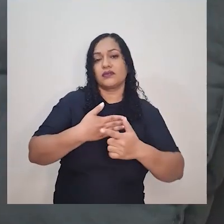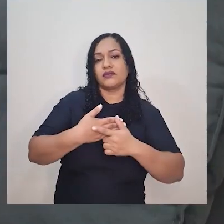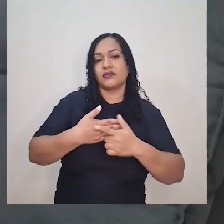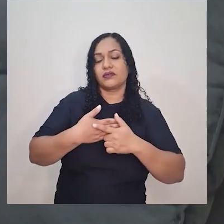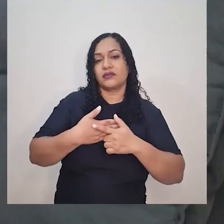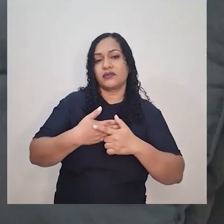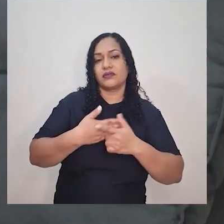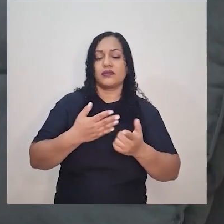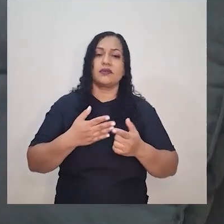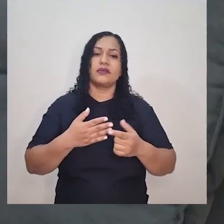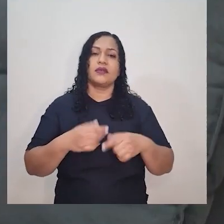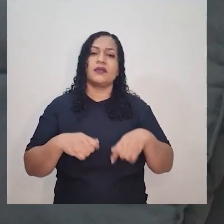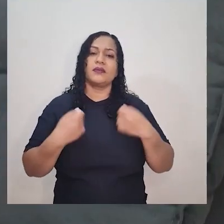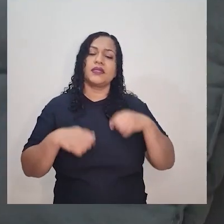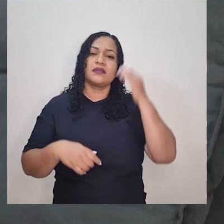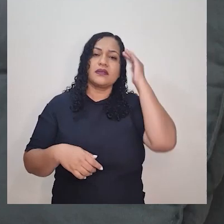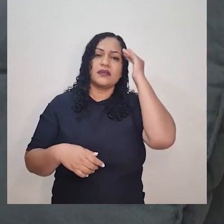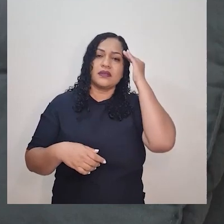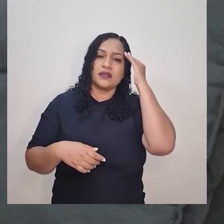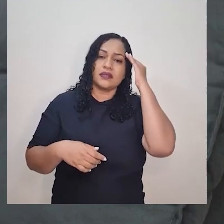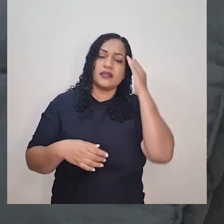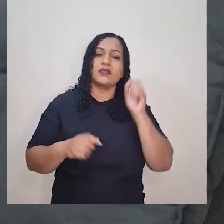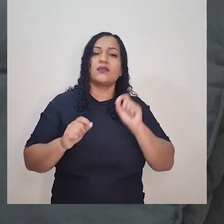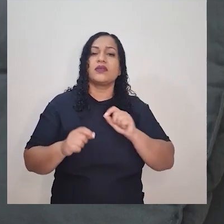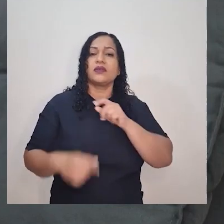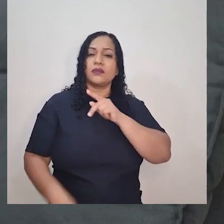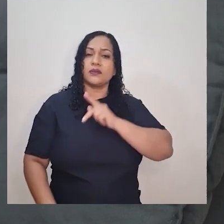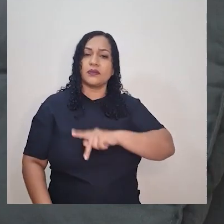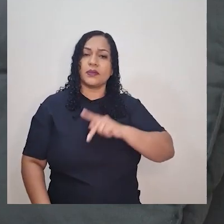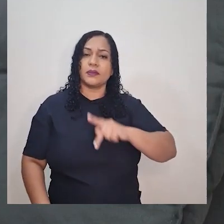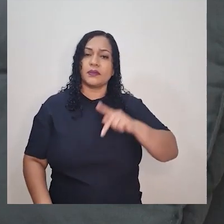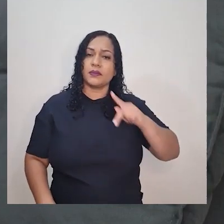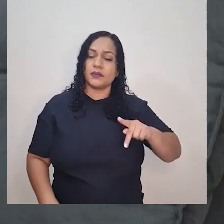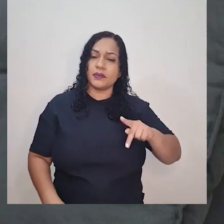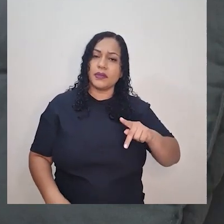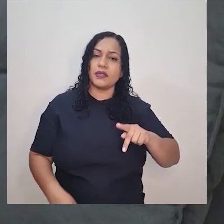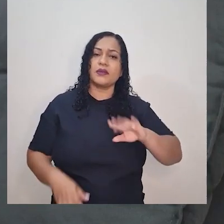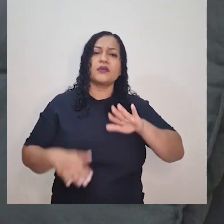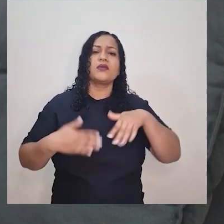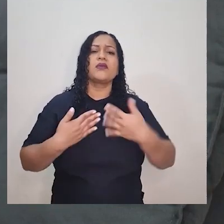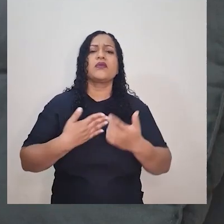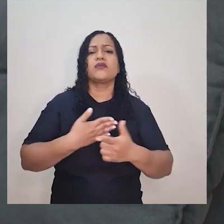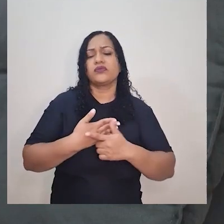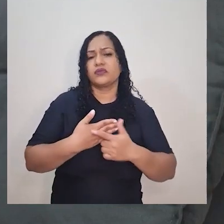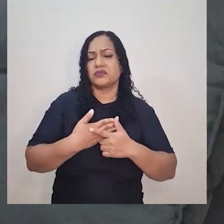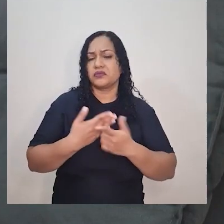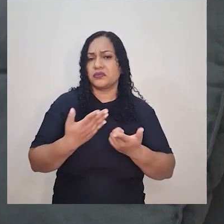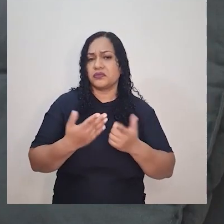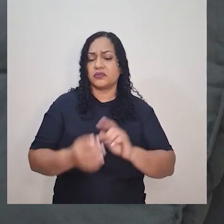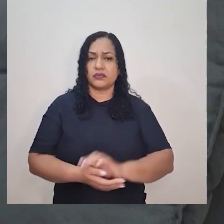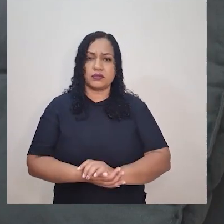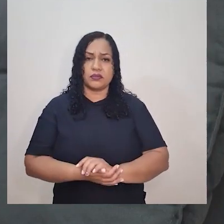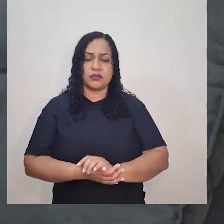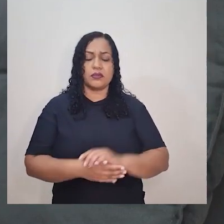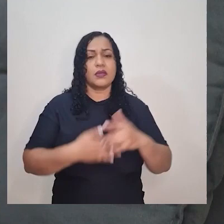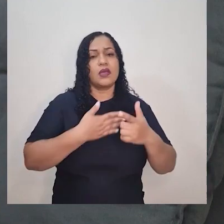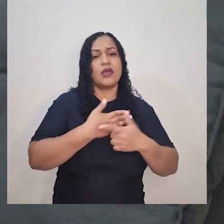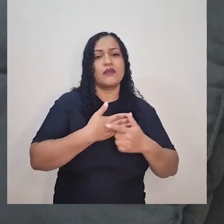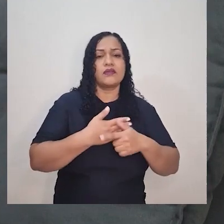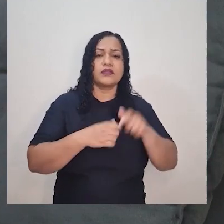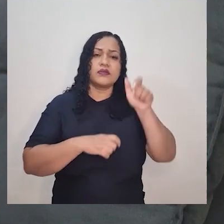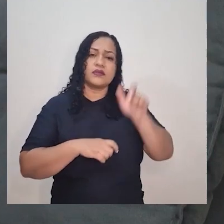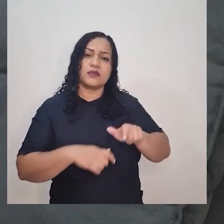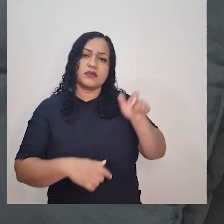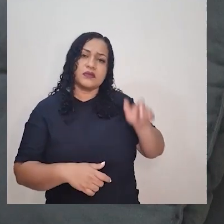ter propriedade do que é o projeto político-pedagógico, qual que é a sua função, a função dos sujeitos que estão